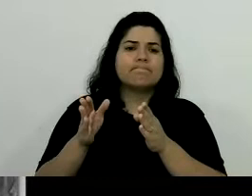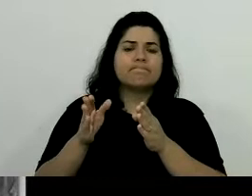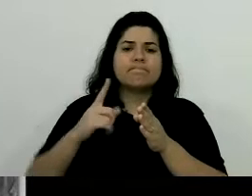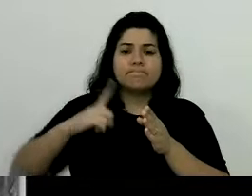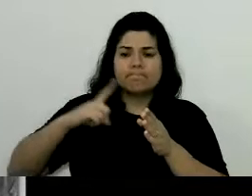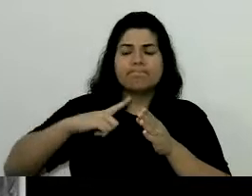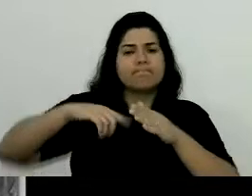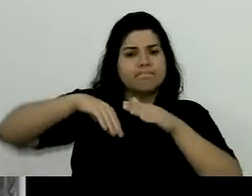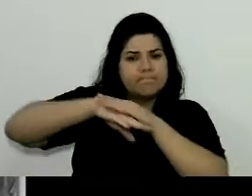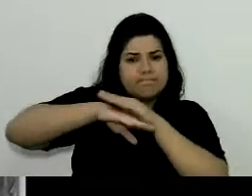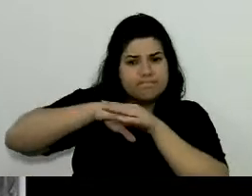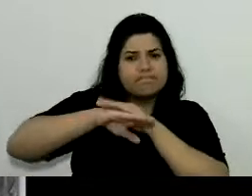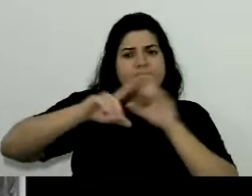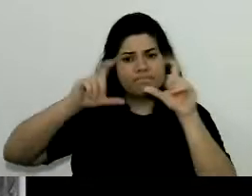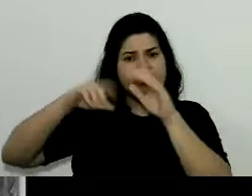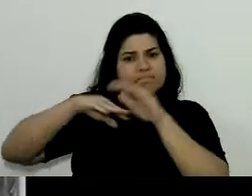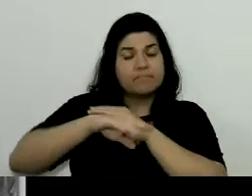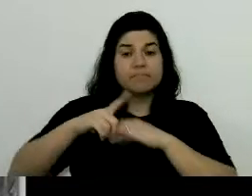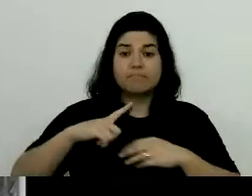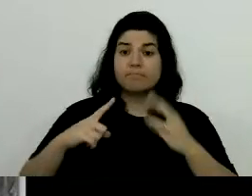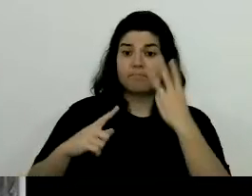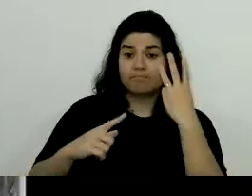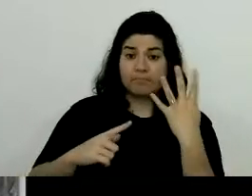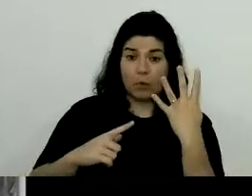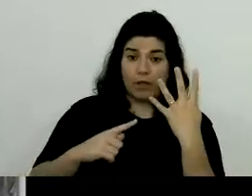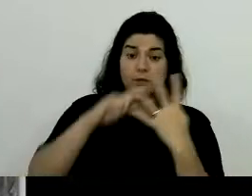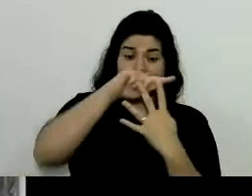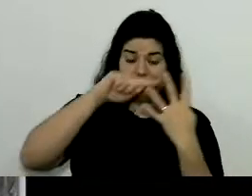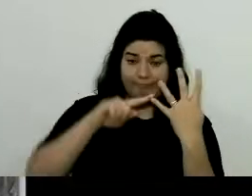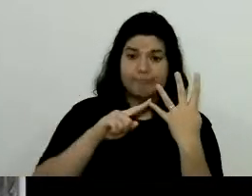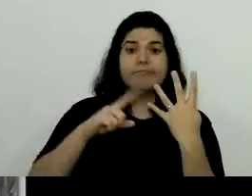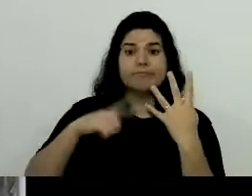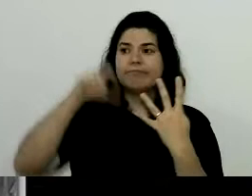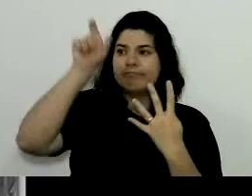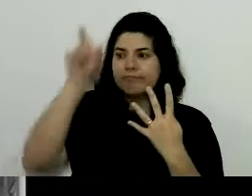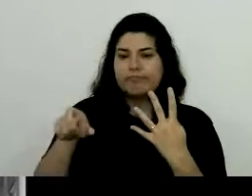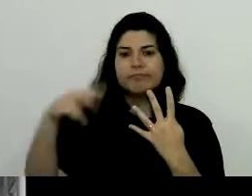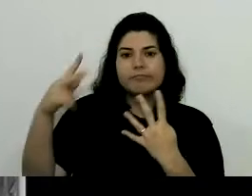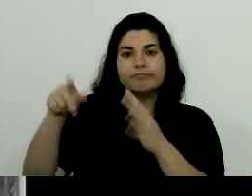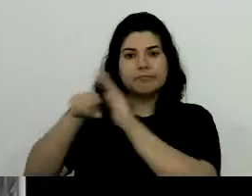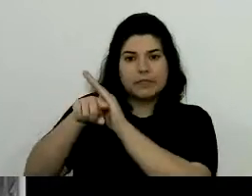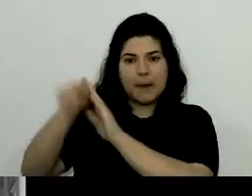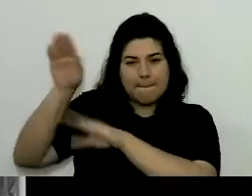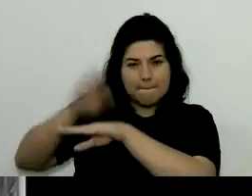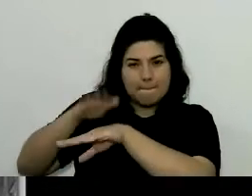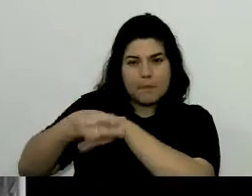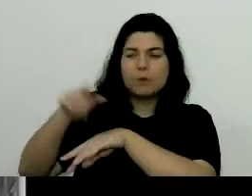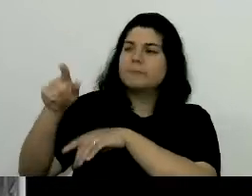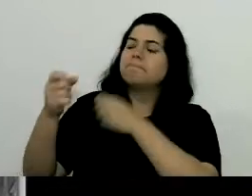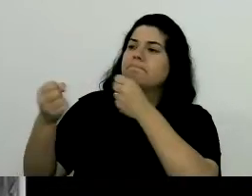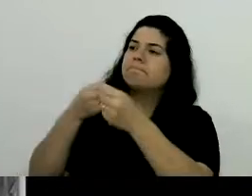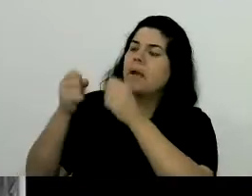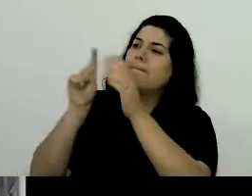temos 4. Nós fazemos entrevistas com o pesquisador com um roteiro estabelecido, com uma série